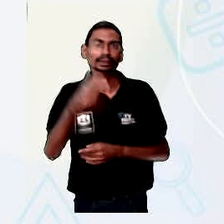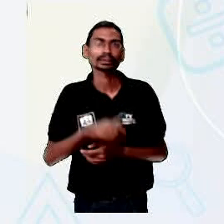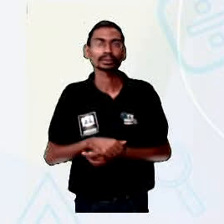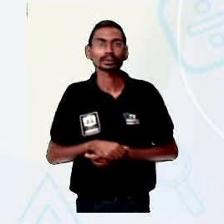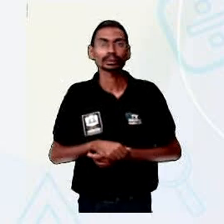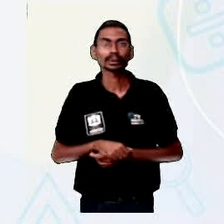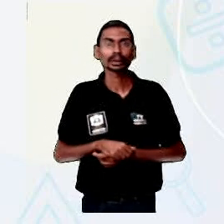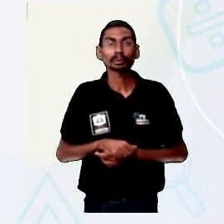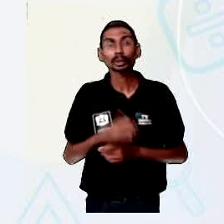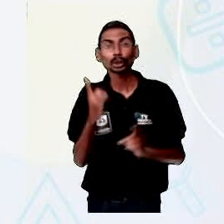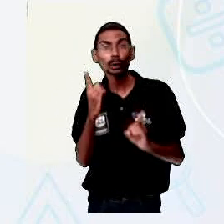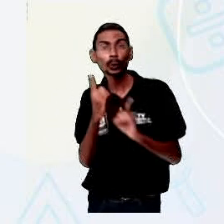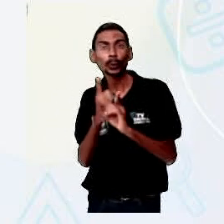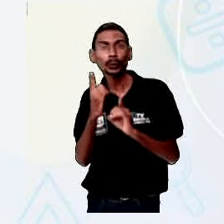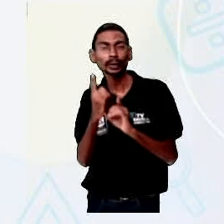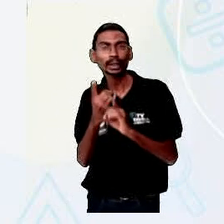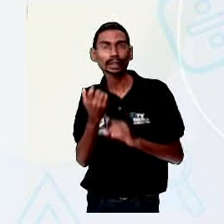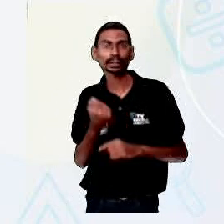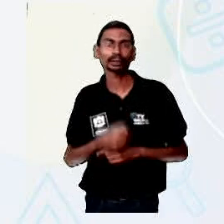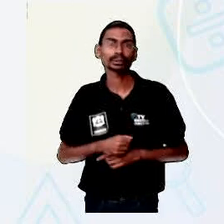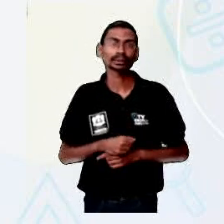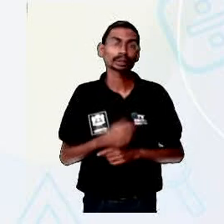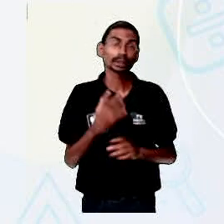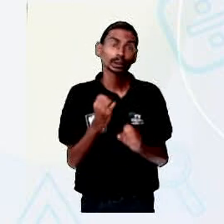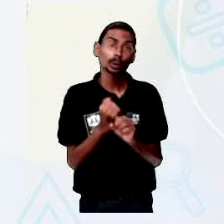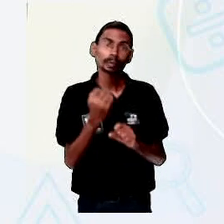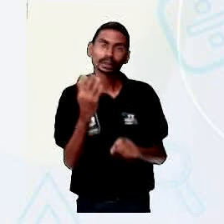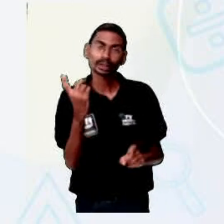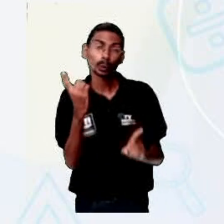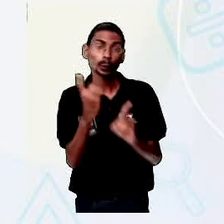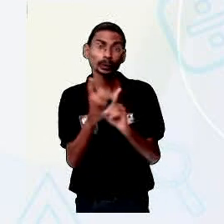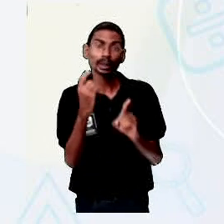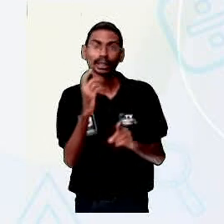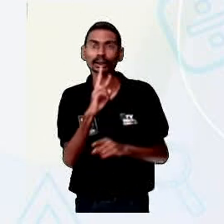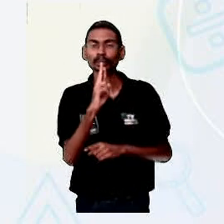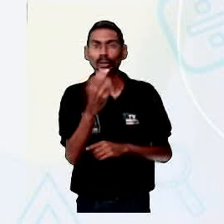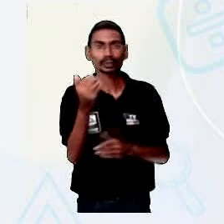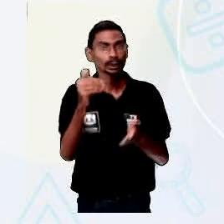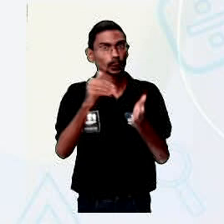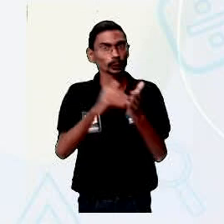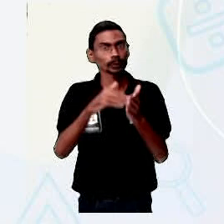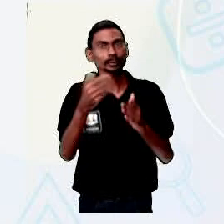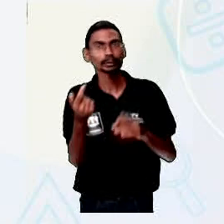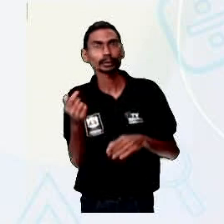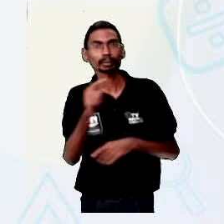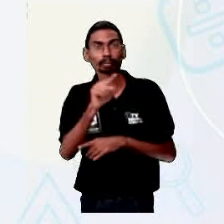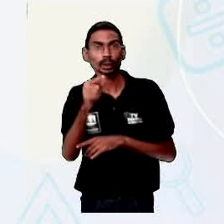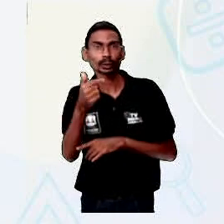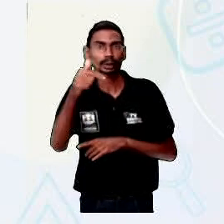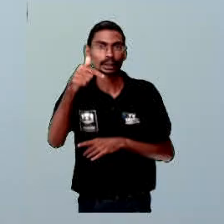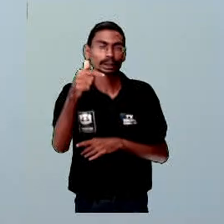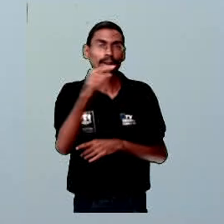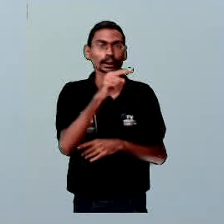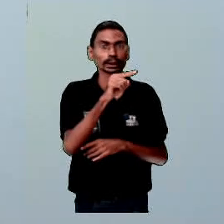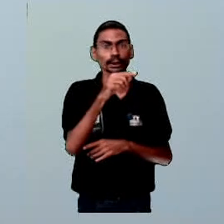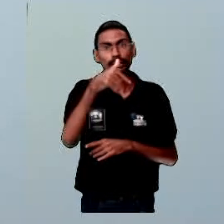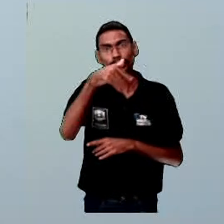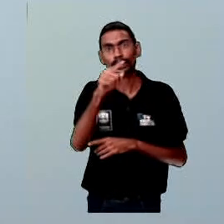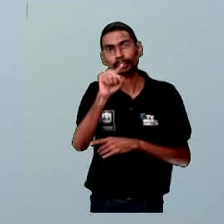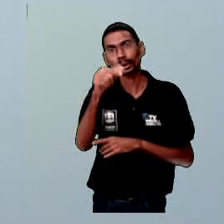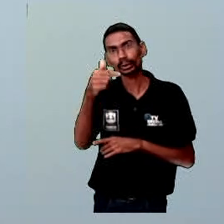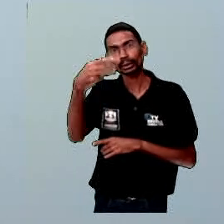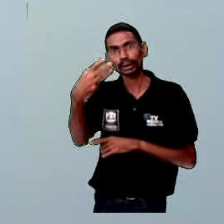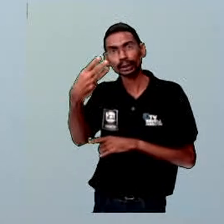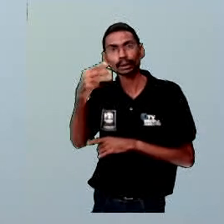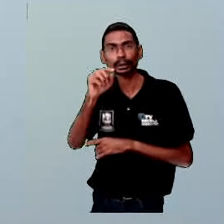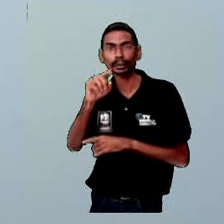para a gente achar, né, a continha para a gente achar essa resposta vai ser o último menos o primeiro, ó, 7 menos 3, mais